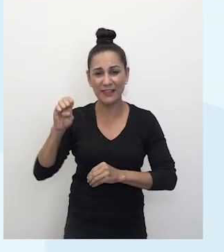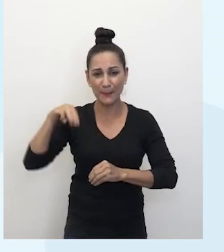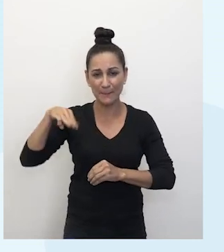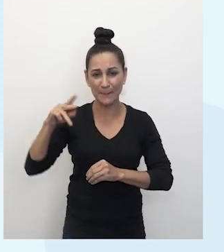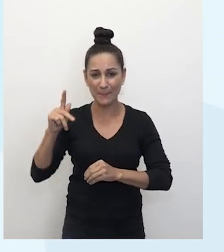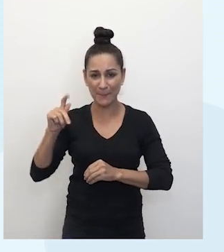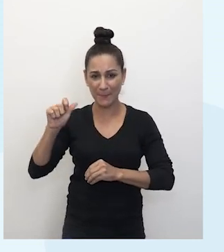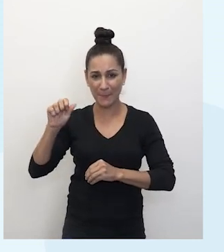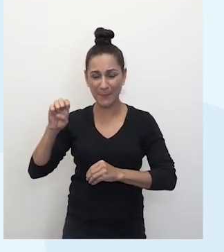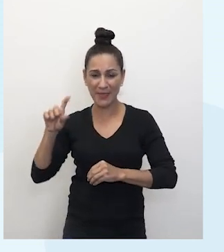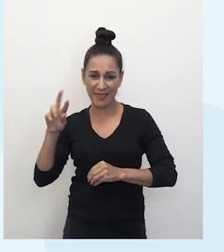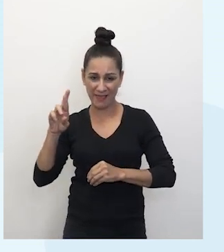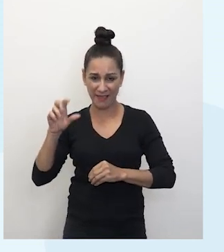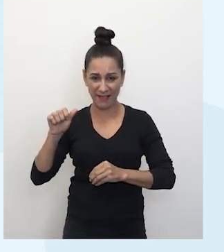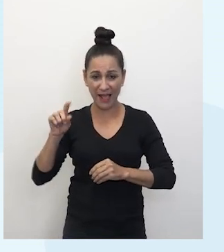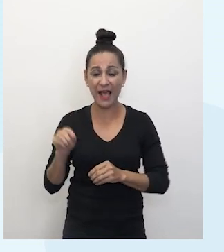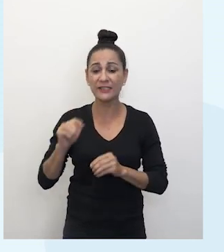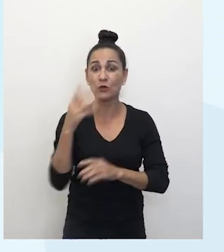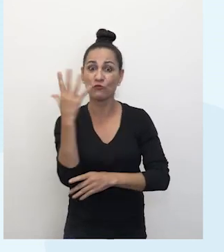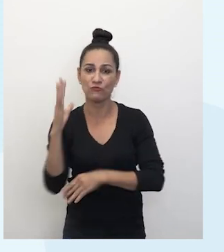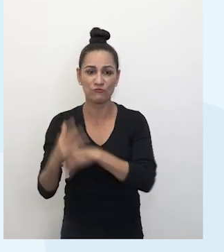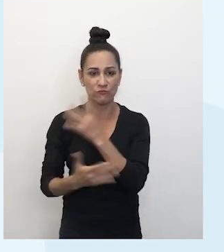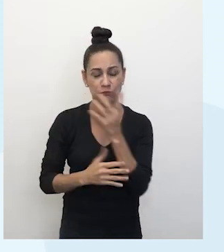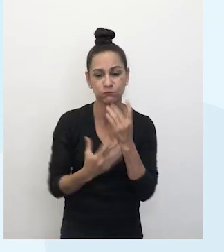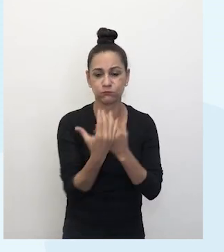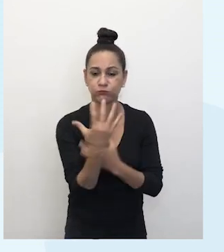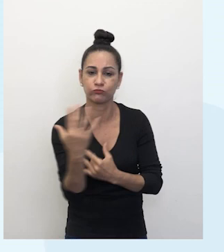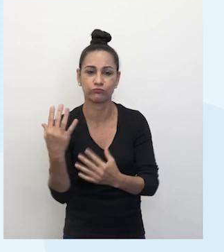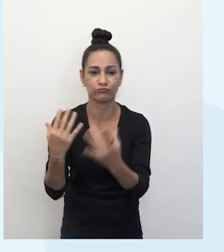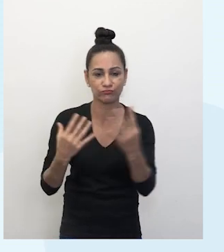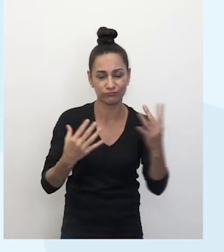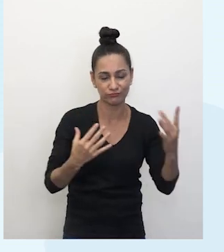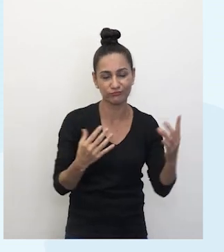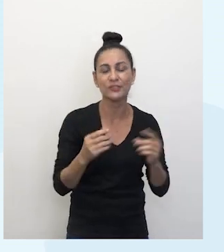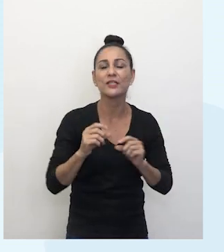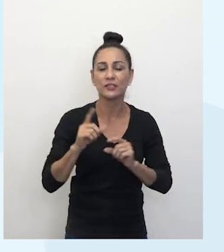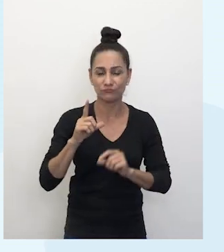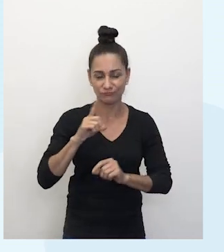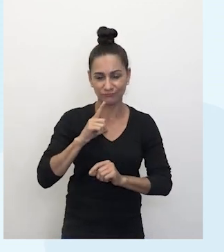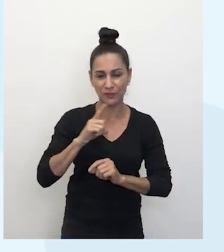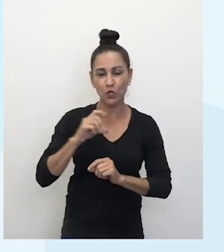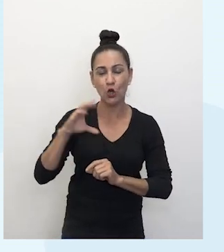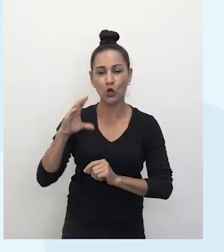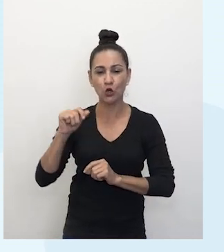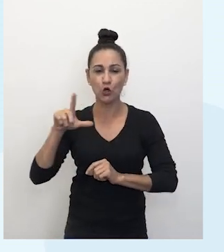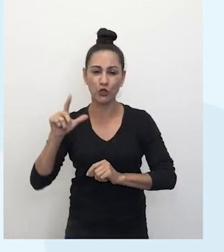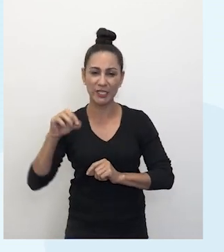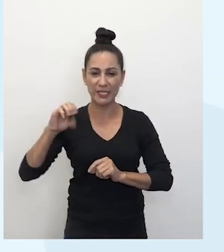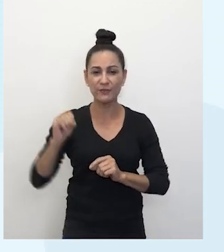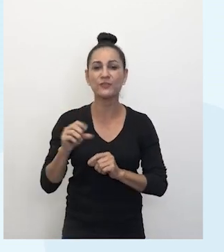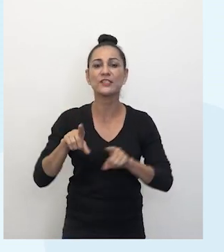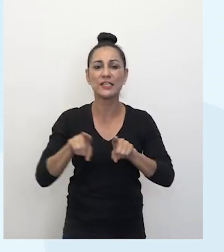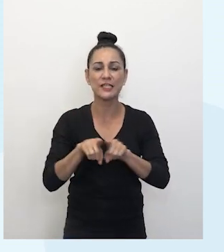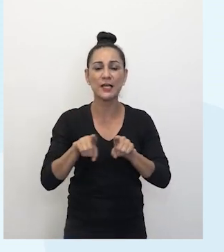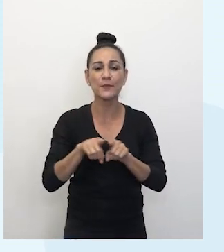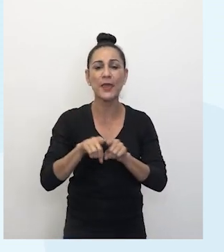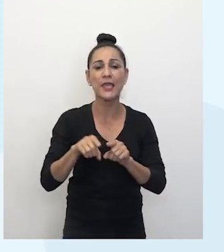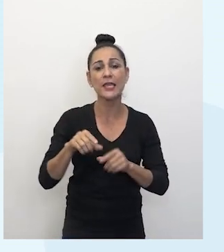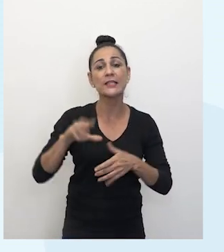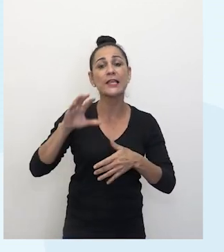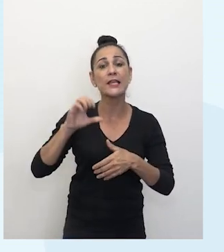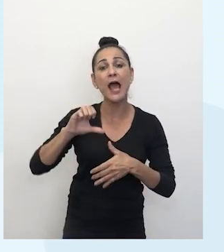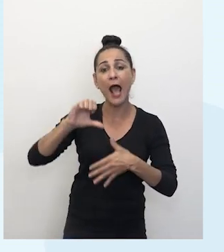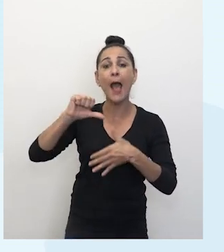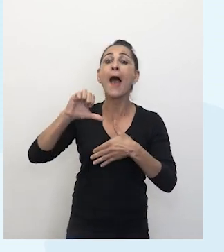as e também não é de grande porte né como as florestas de coníferas né as florestas boreais que tem na América